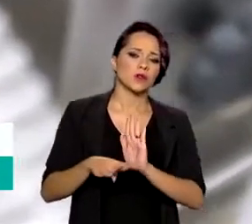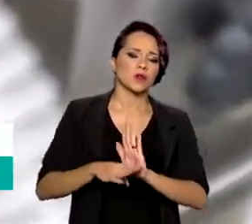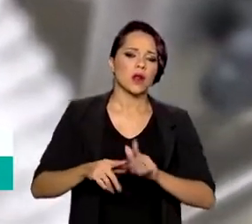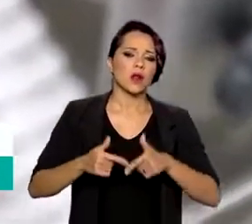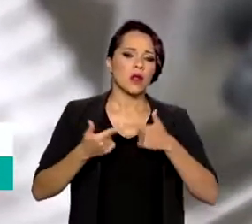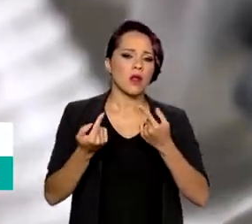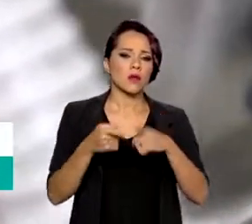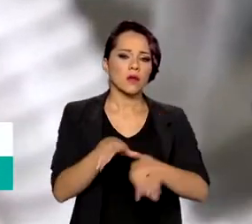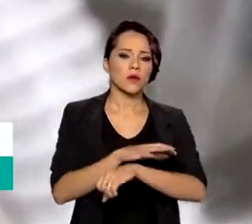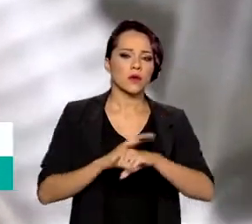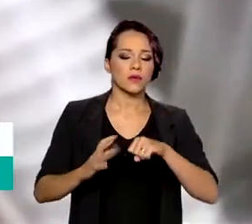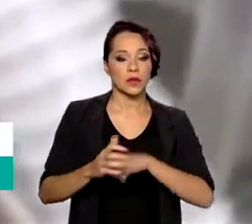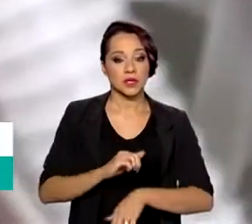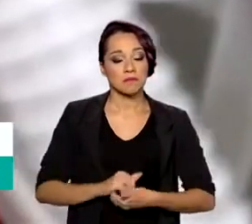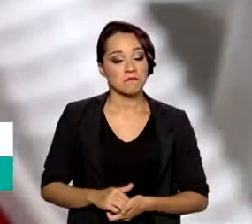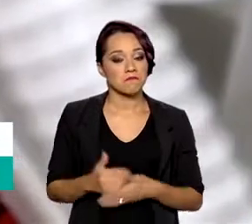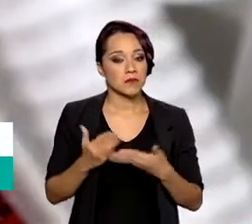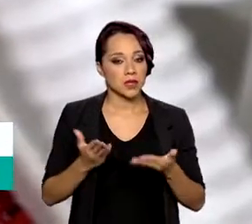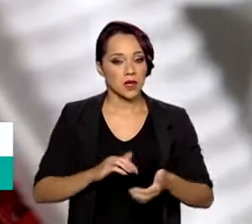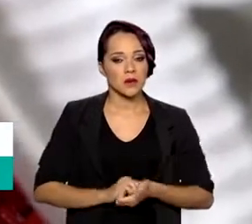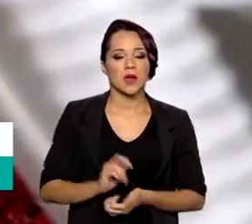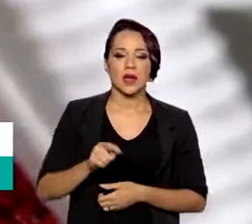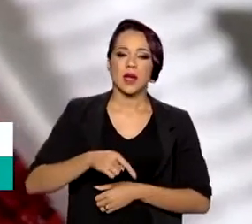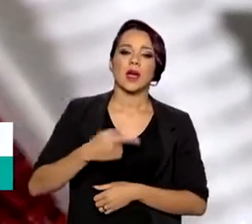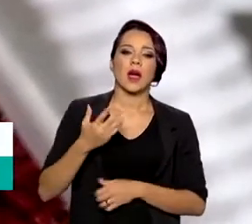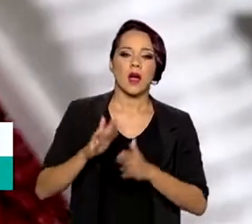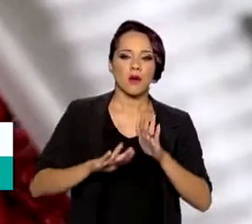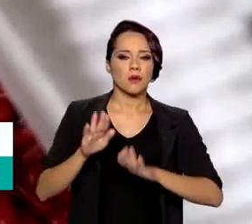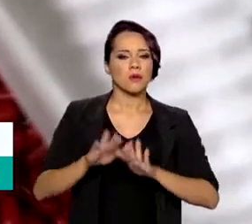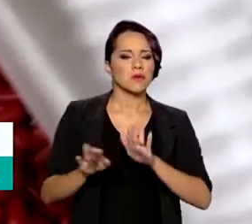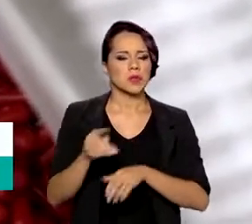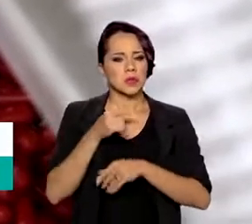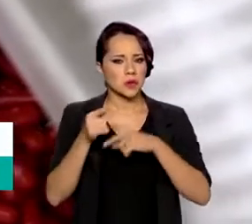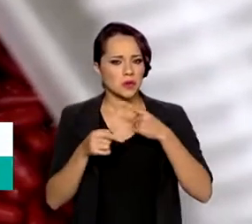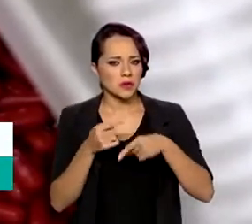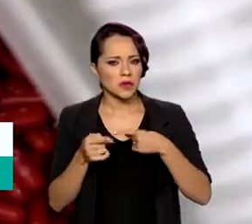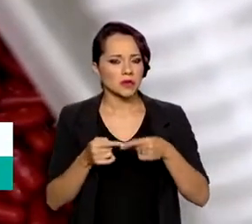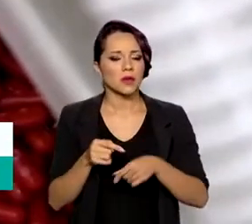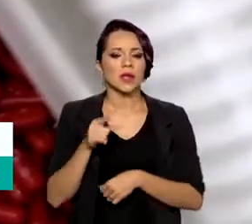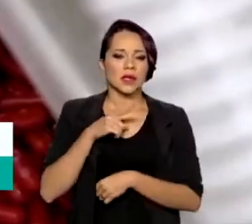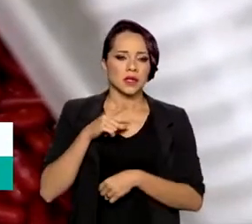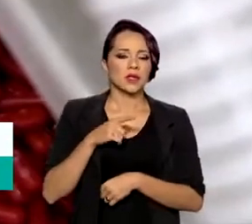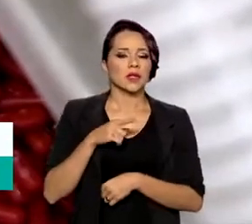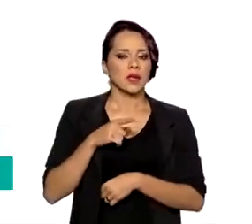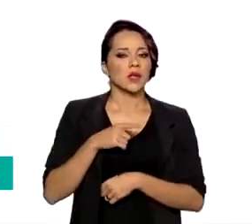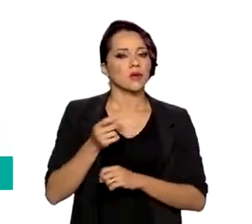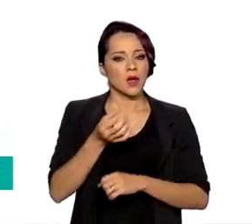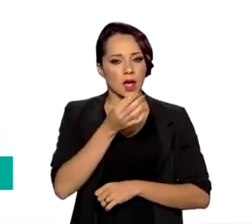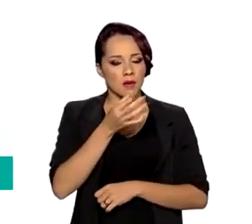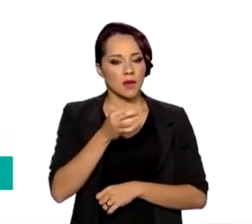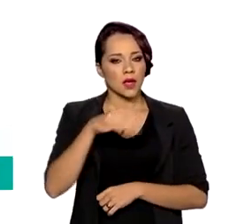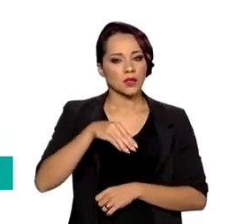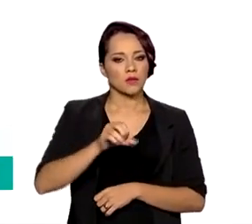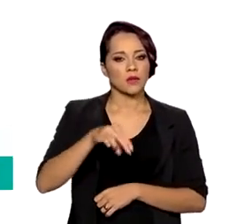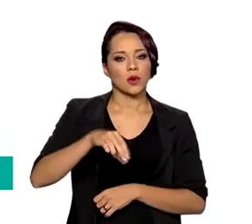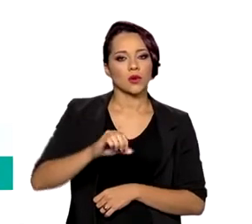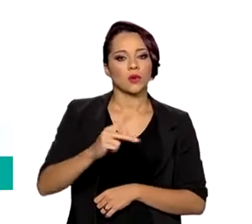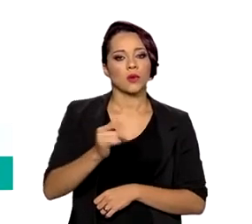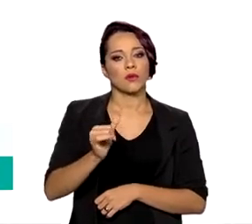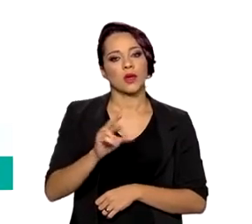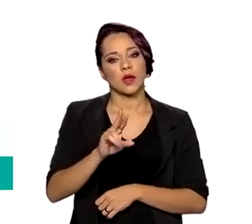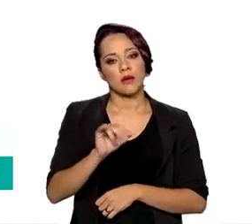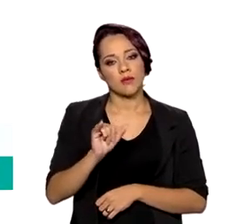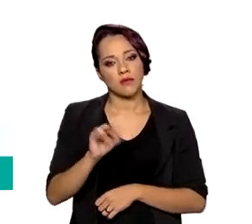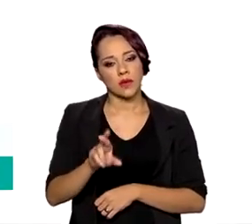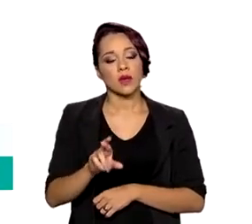contra a Covid-19. Ou seja, ressalvadas algumas incertezas ainda existentes do medicamento Monopiravir, baseado